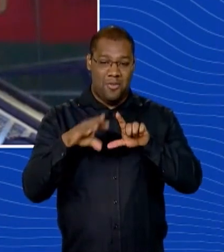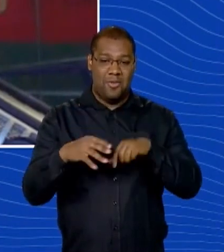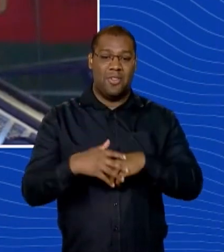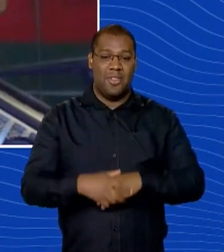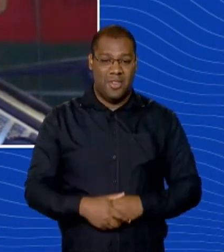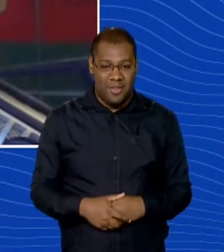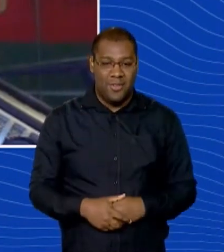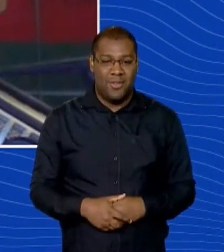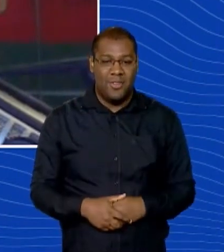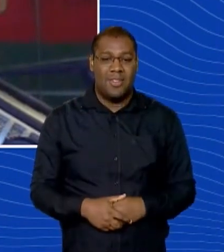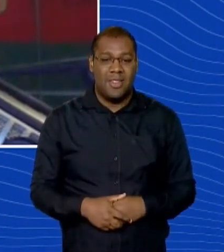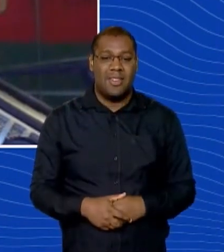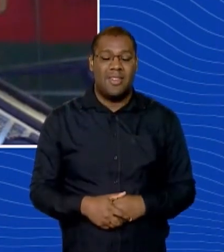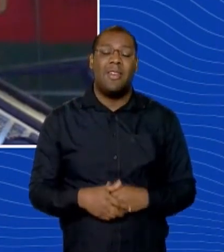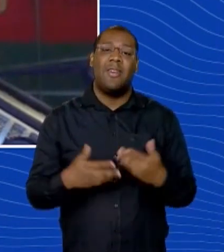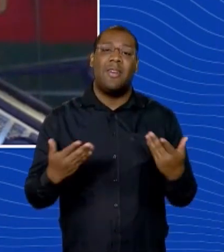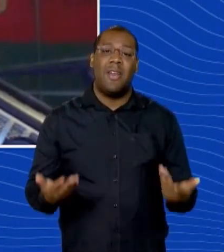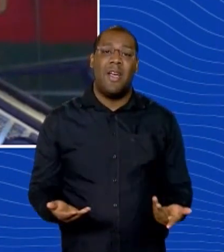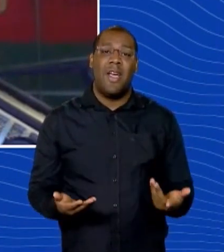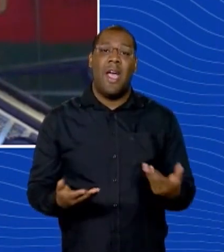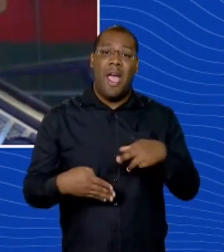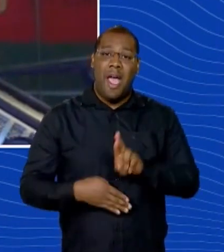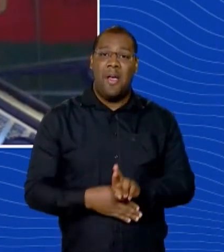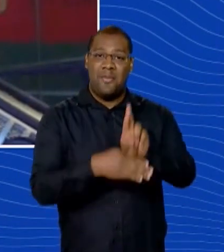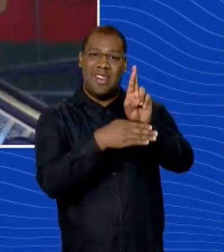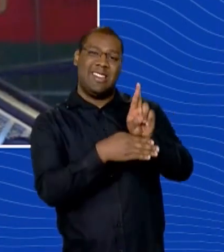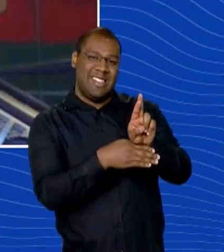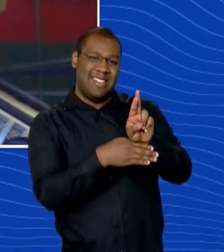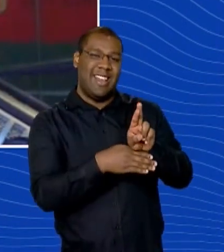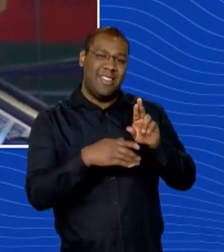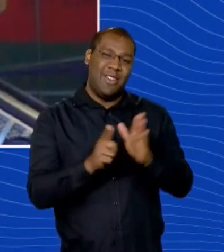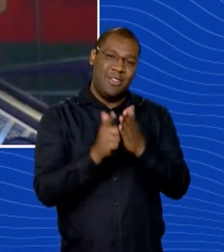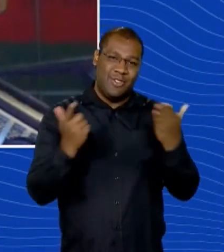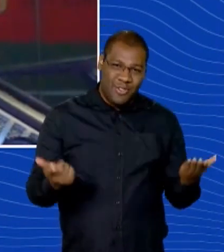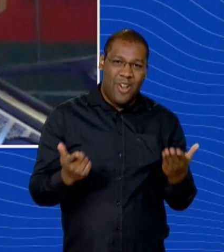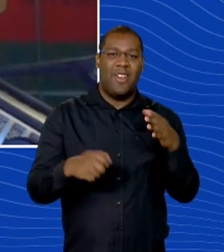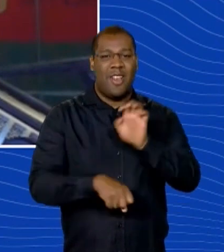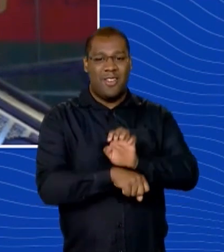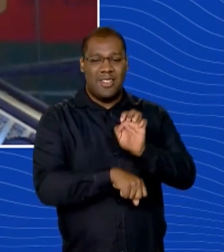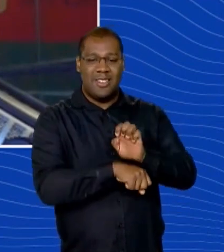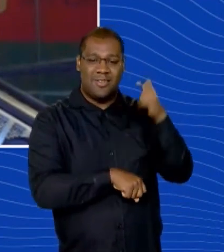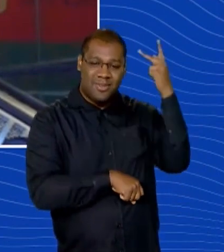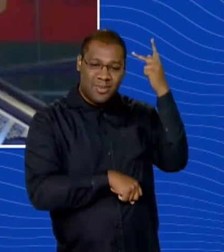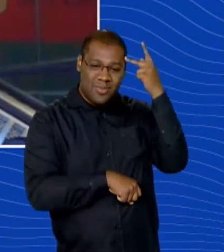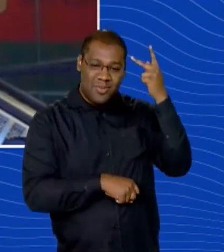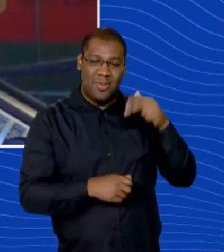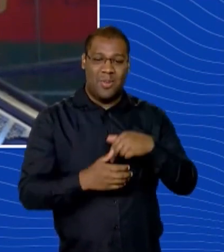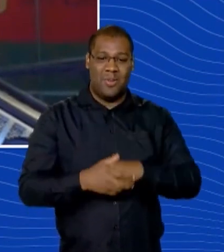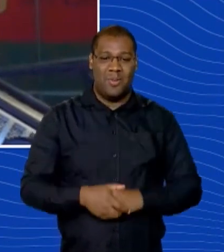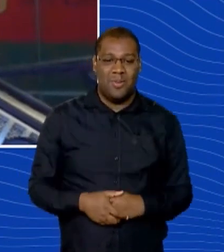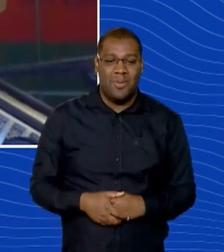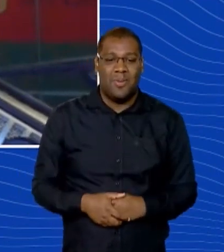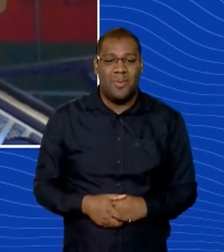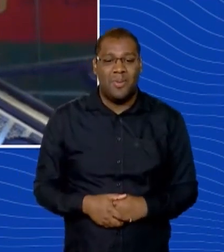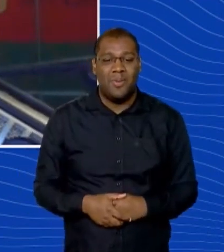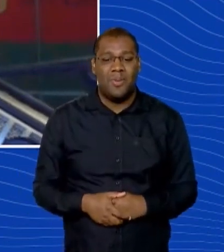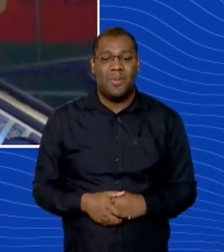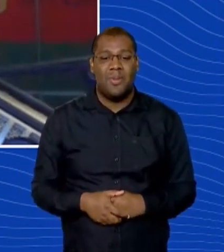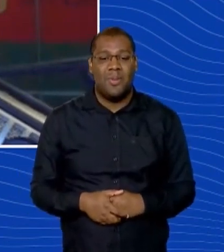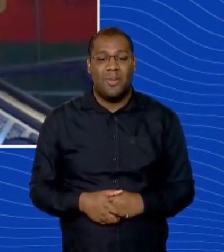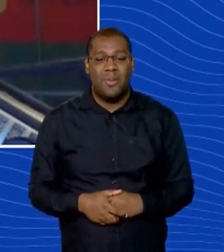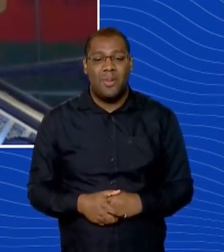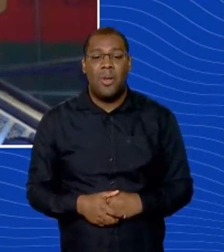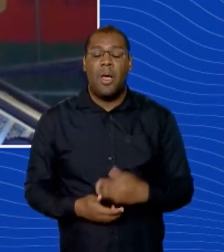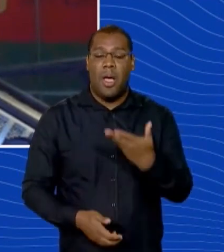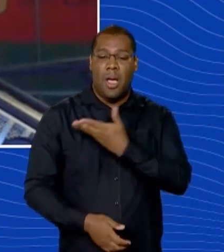Nova Brasil é um prazer representar o nosso jornalismo nessa entrevista Presidente eu gostaria de voltar um assunto que foi levantado pelo nosso